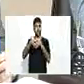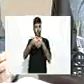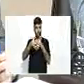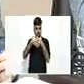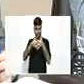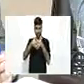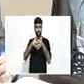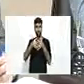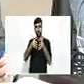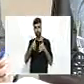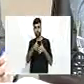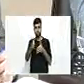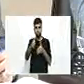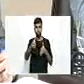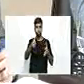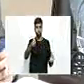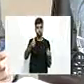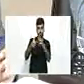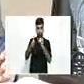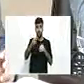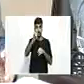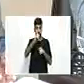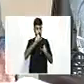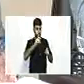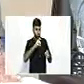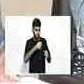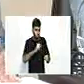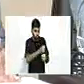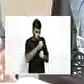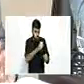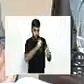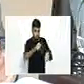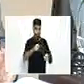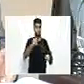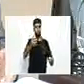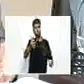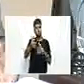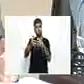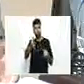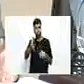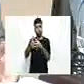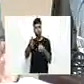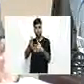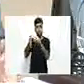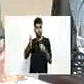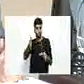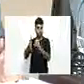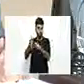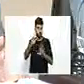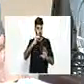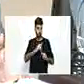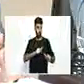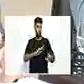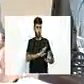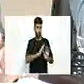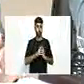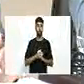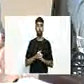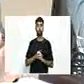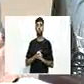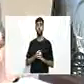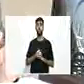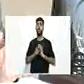recolhendo o lixo Se sobrar restos eles fazem a varrição do local e não deixam ali resíduos ali